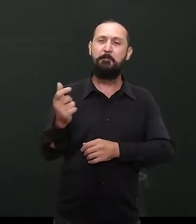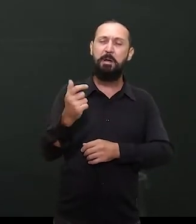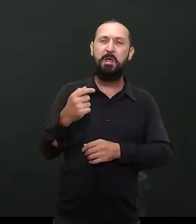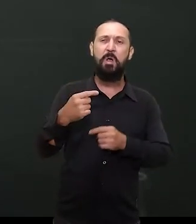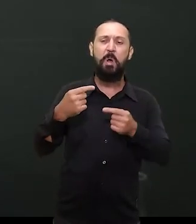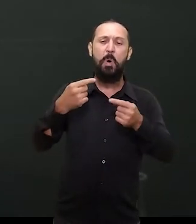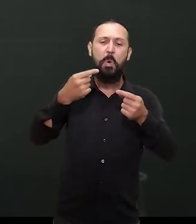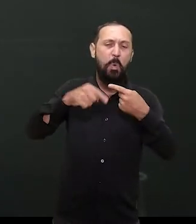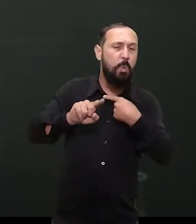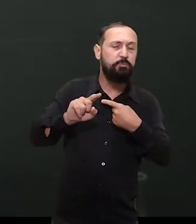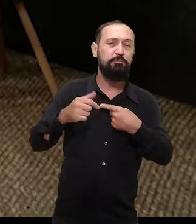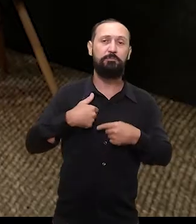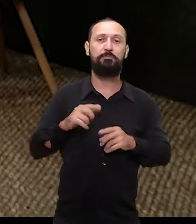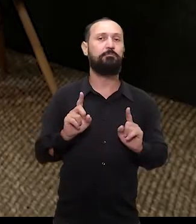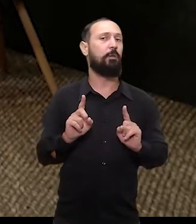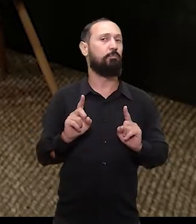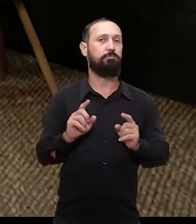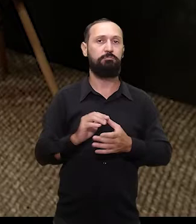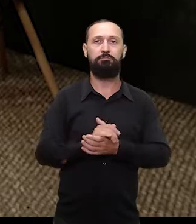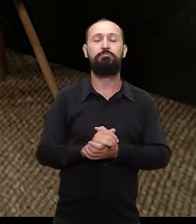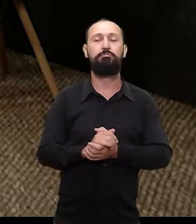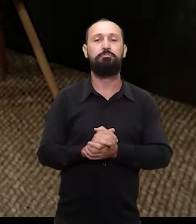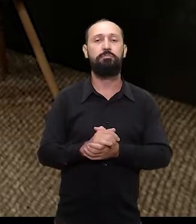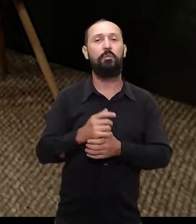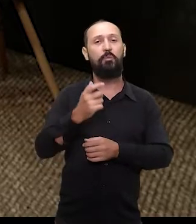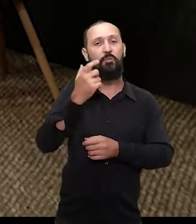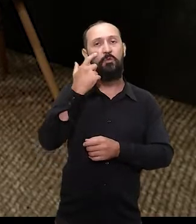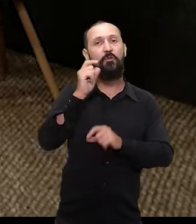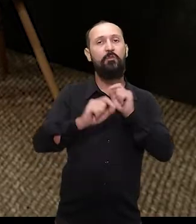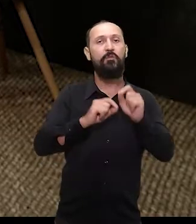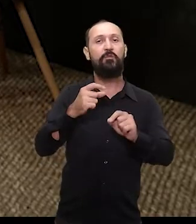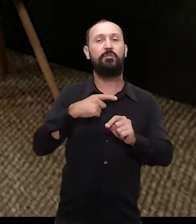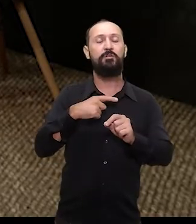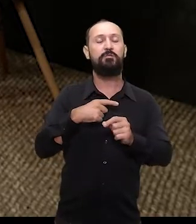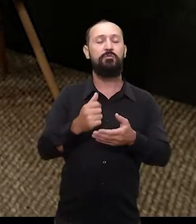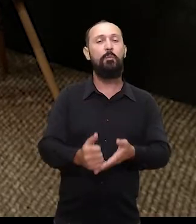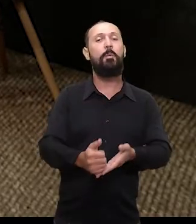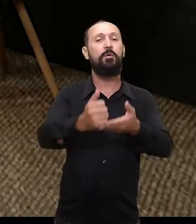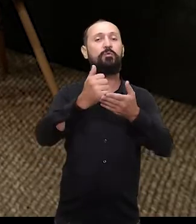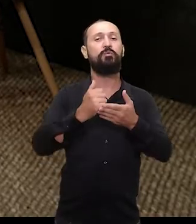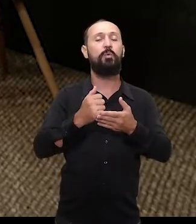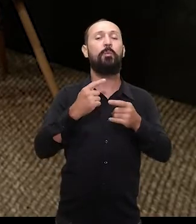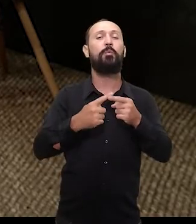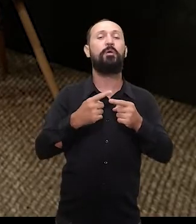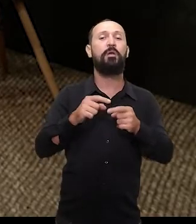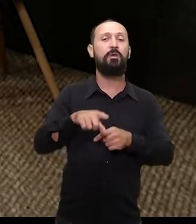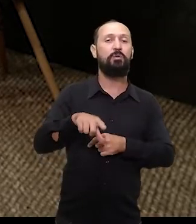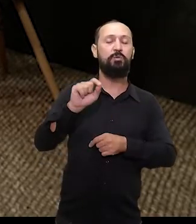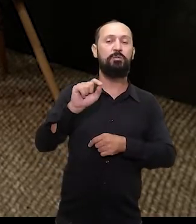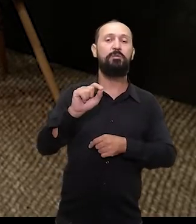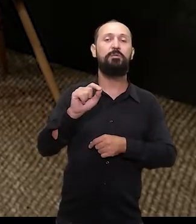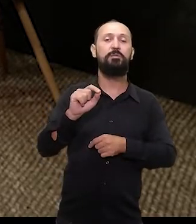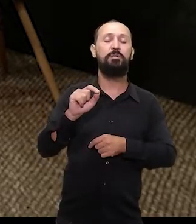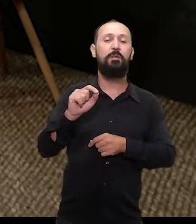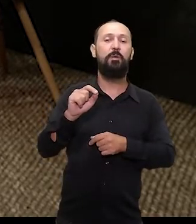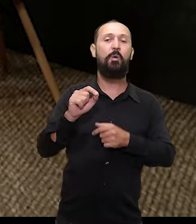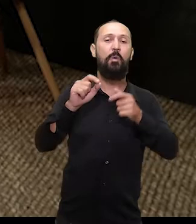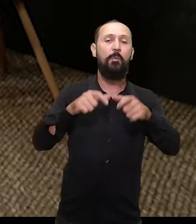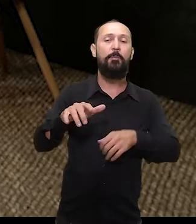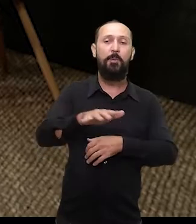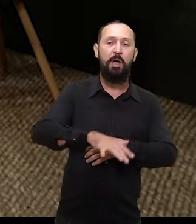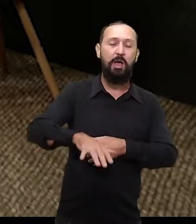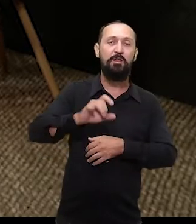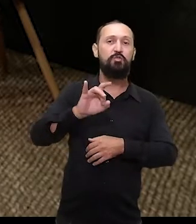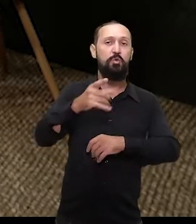palavra que foi contra ao contrário Então eu vejo que tive certo privilégio por escolher é uma